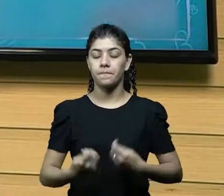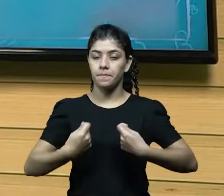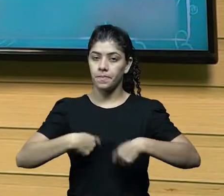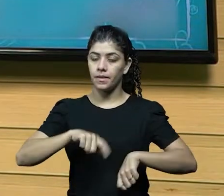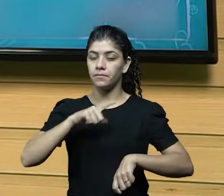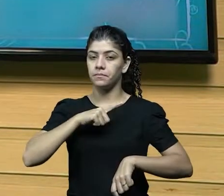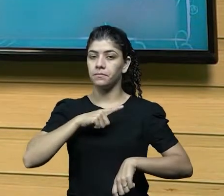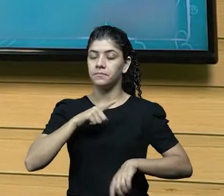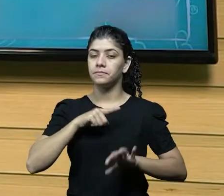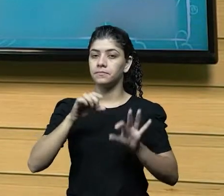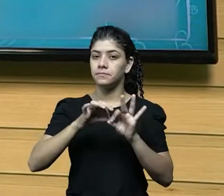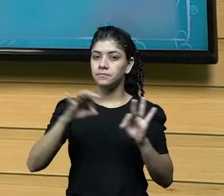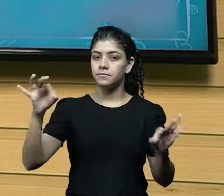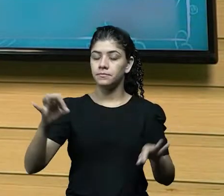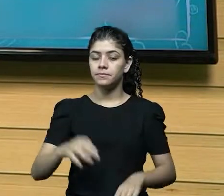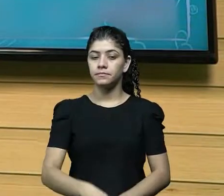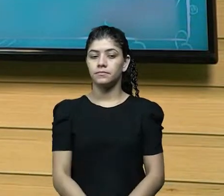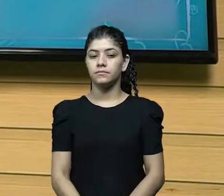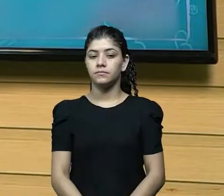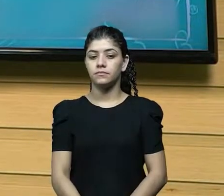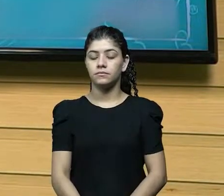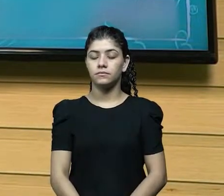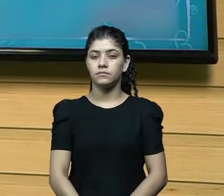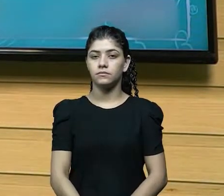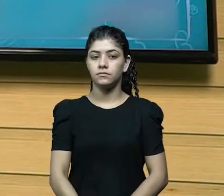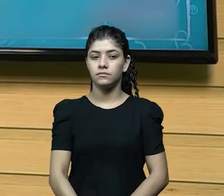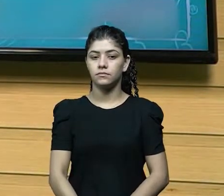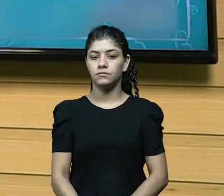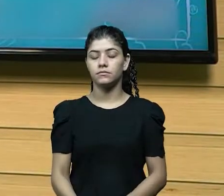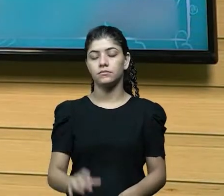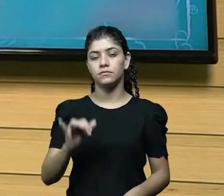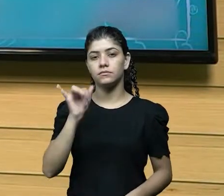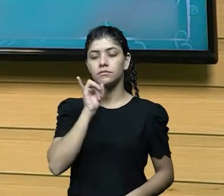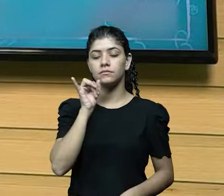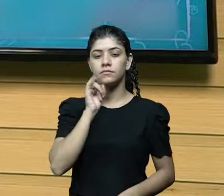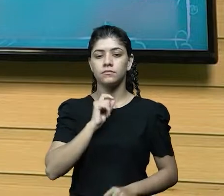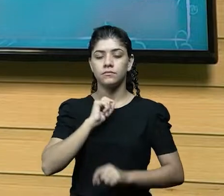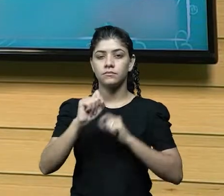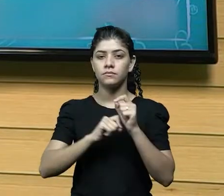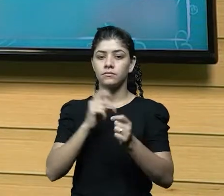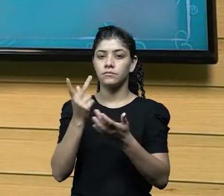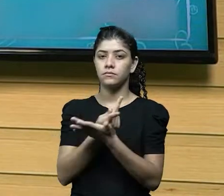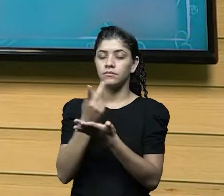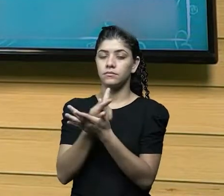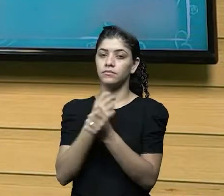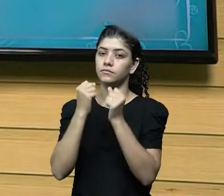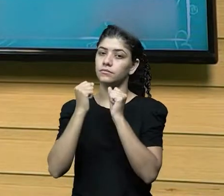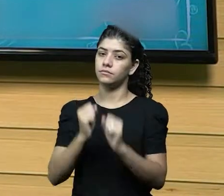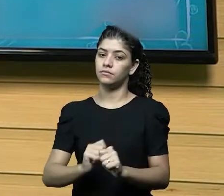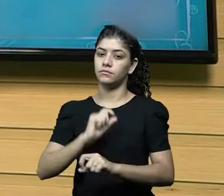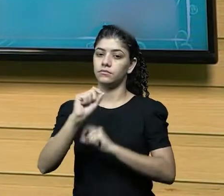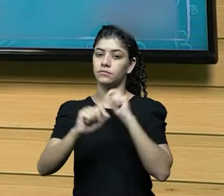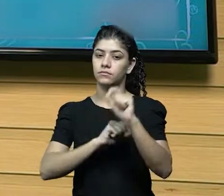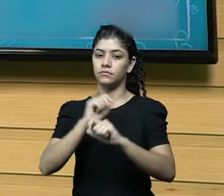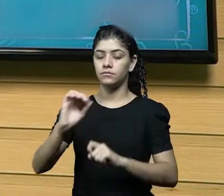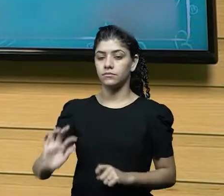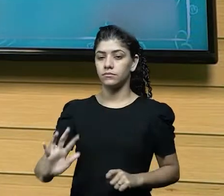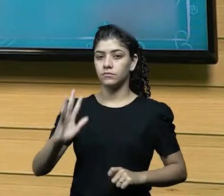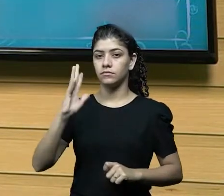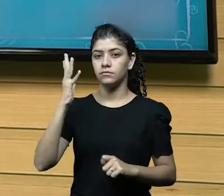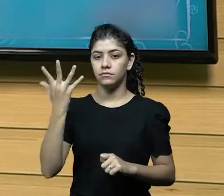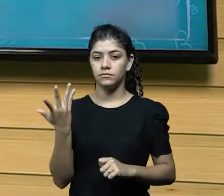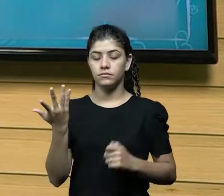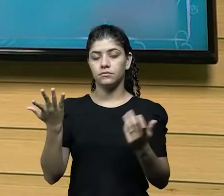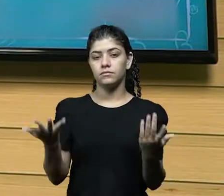que deve efetuar esta medição. Aqui é só um exemplo de o que erros podem ocorrer